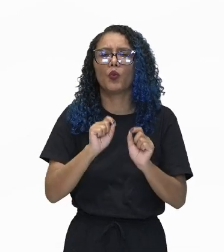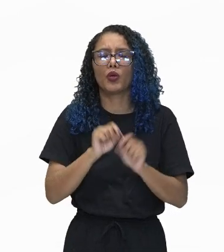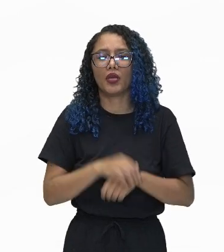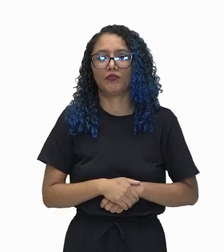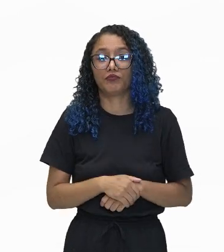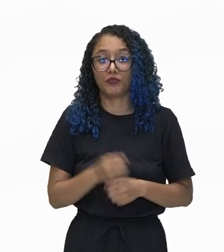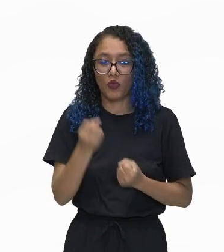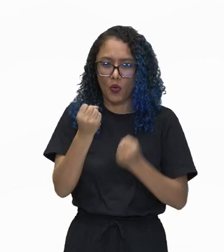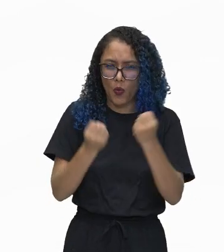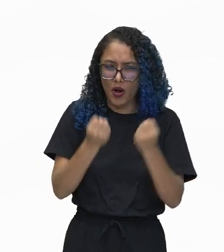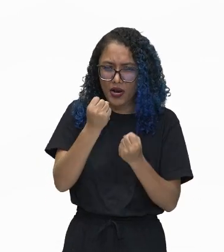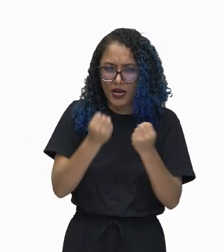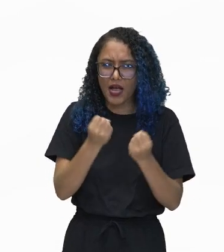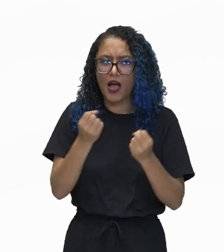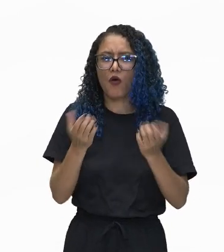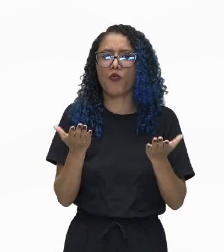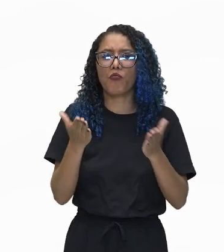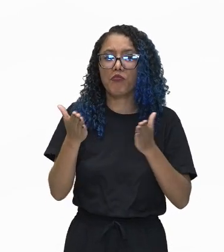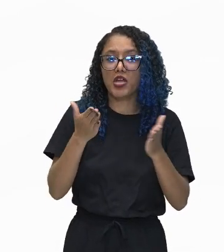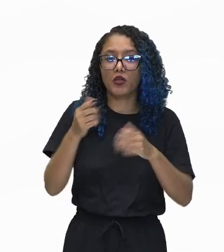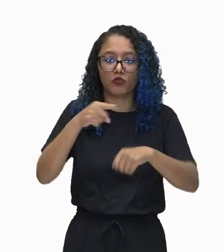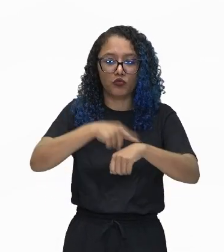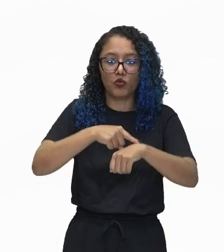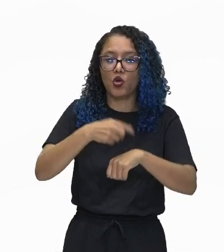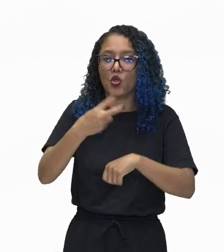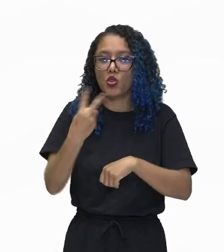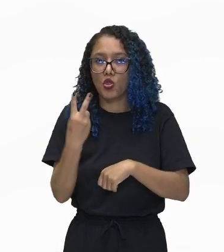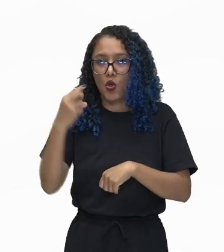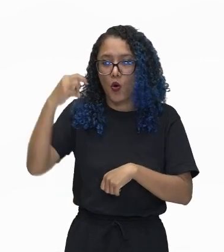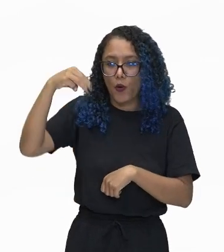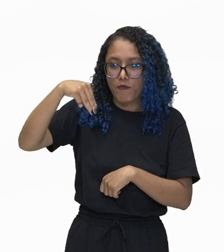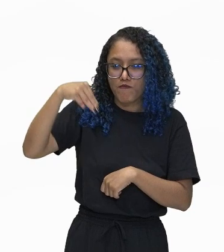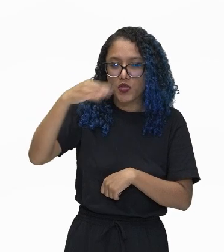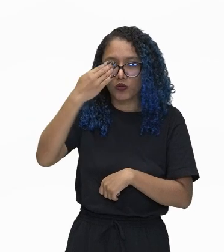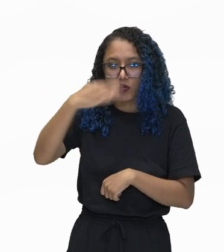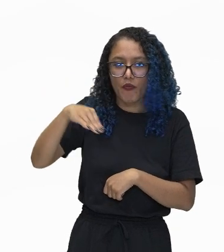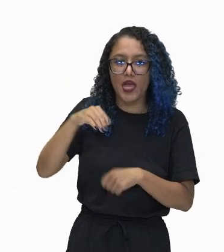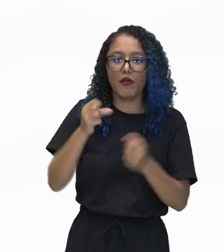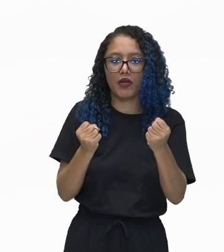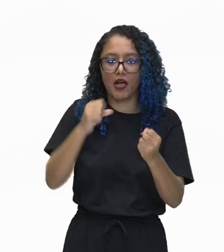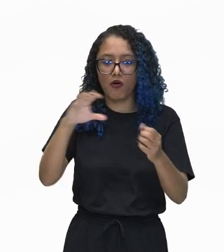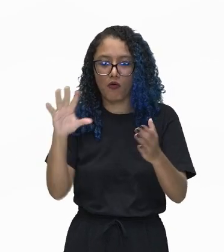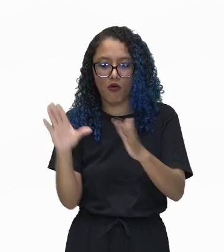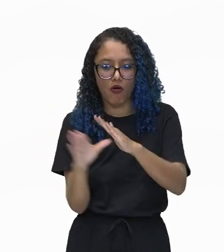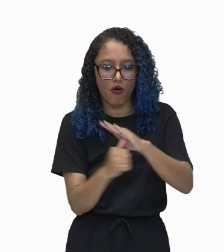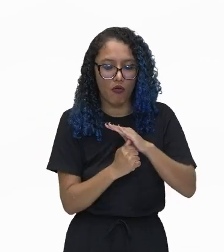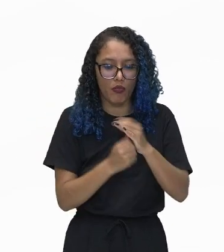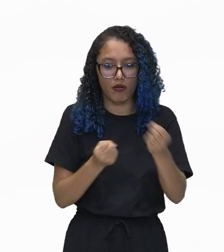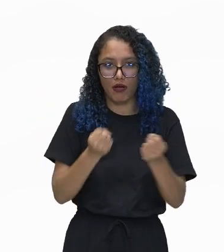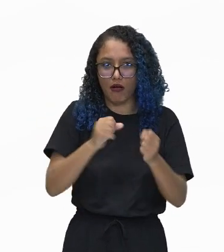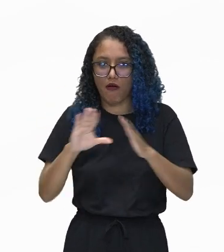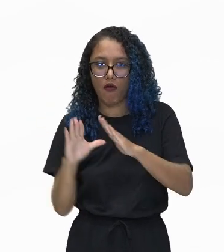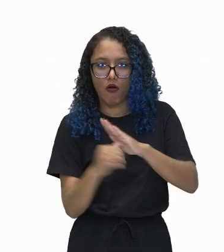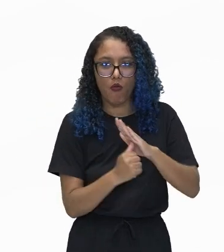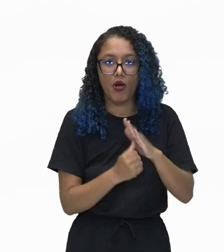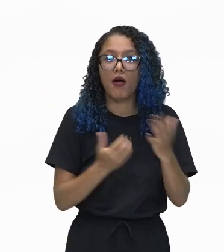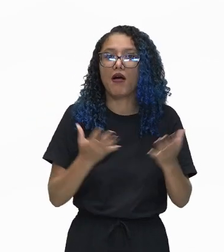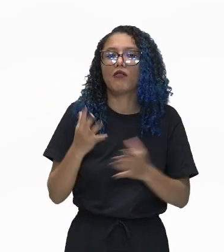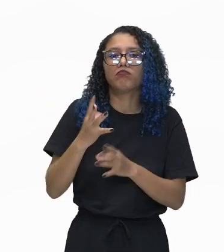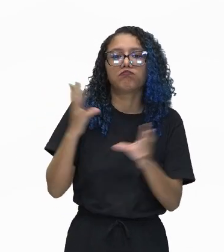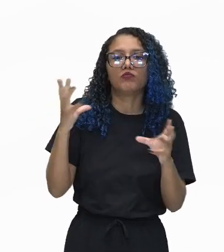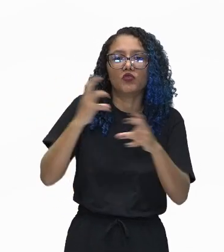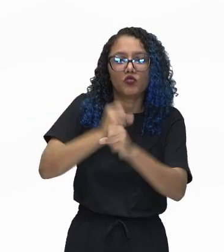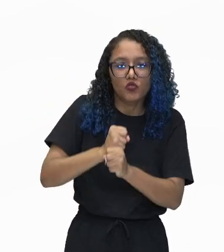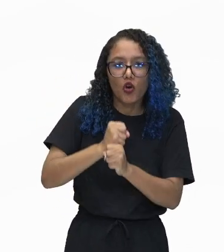era roubado a cada 2,5 minutos no Brasil, o que resulta num total de 210 mil